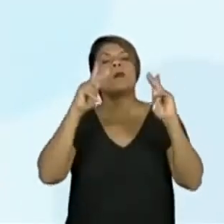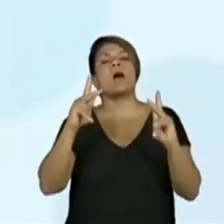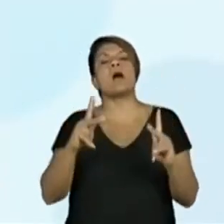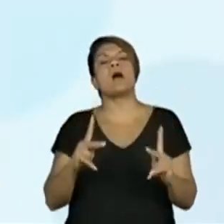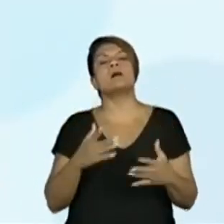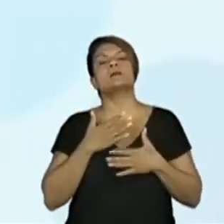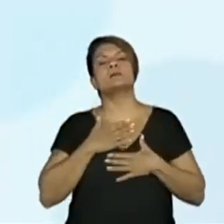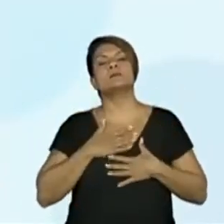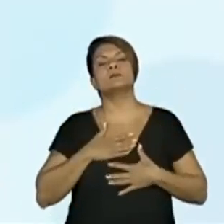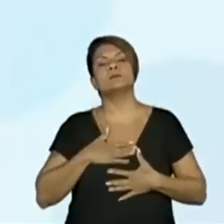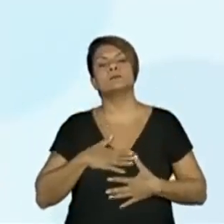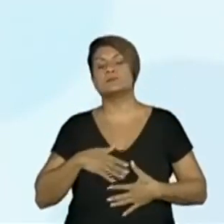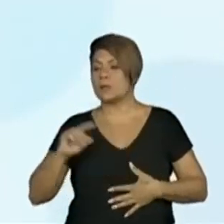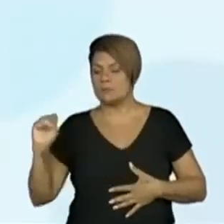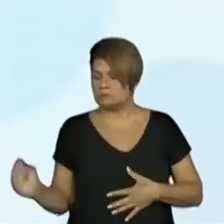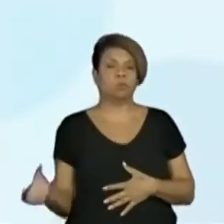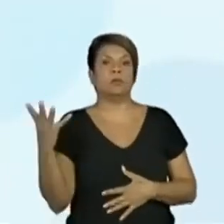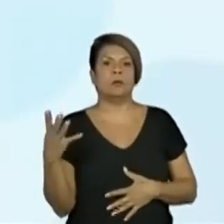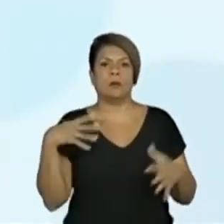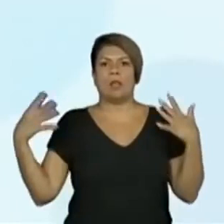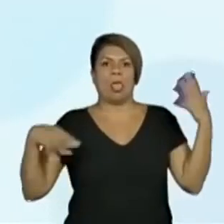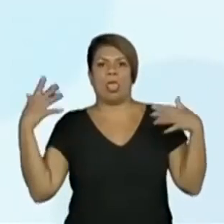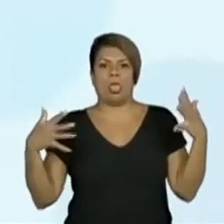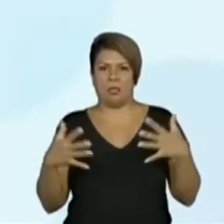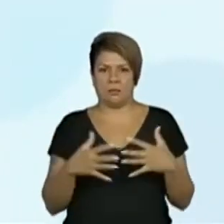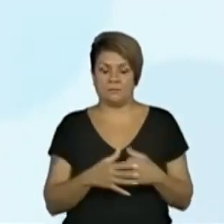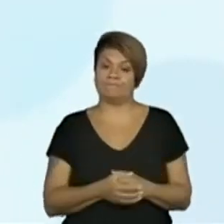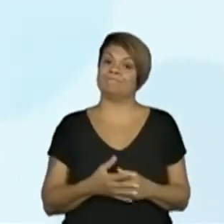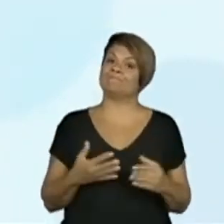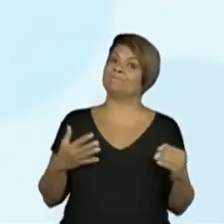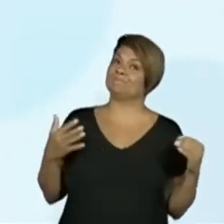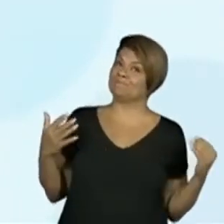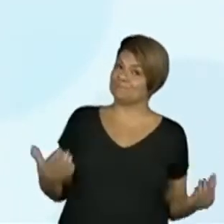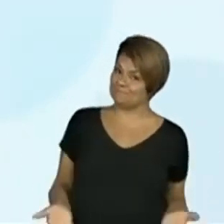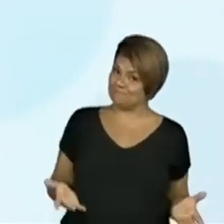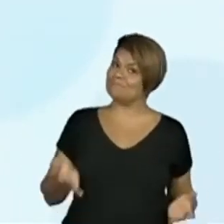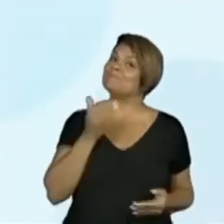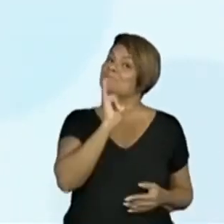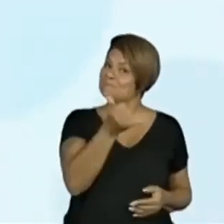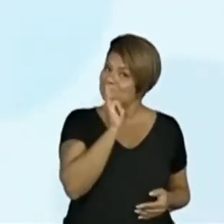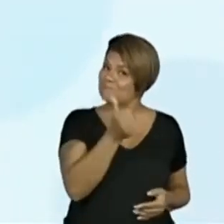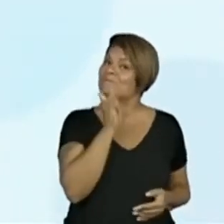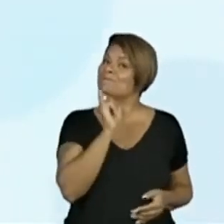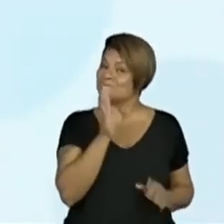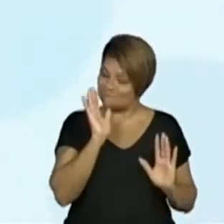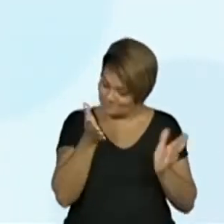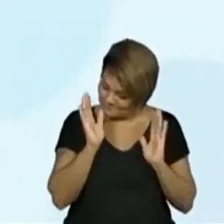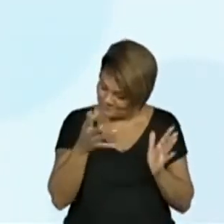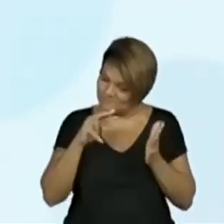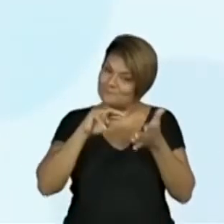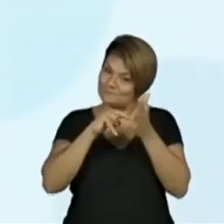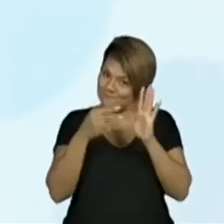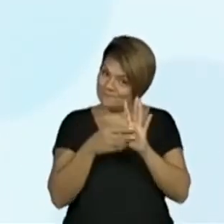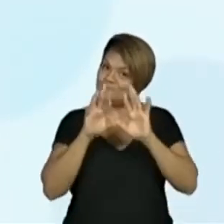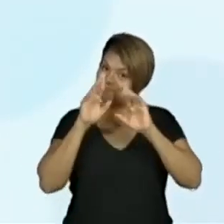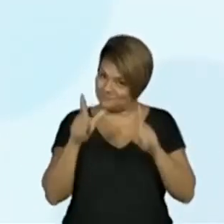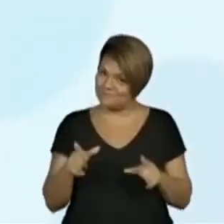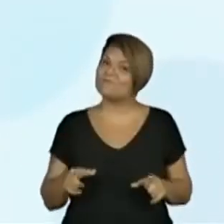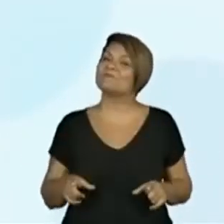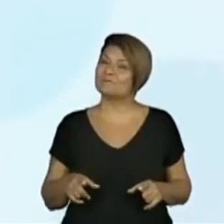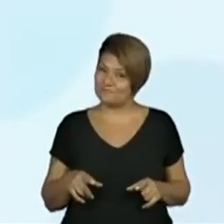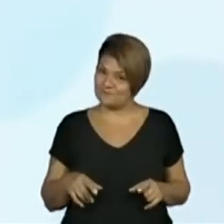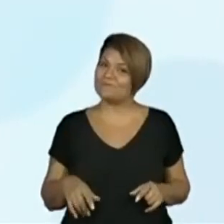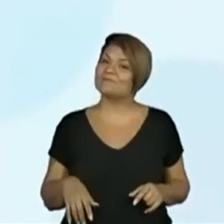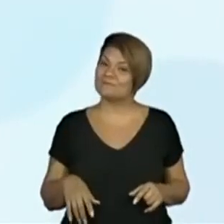problema no período da noite. Ele gosta de causar então, a noite. Esse conto já está tomando um sentido diferente. Já